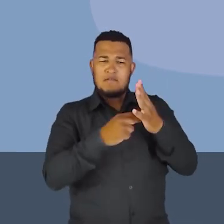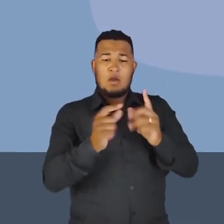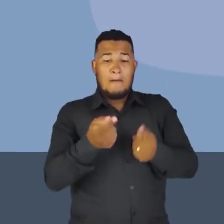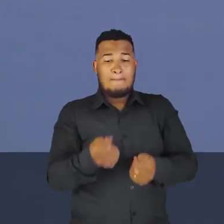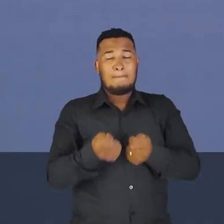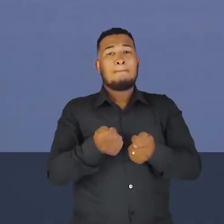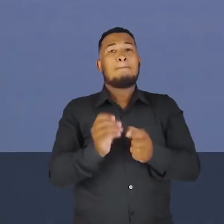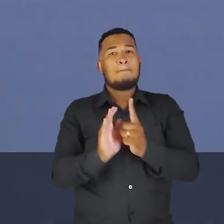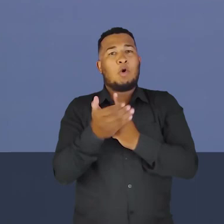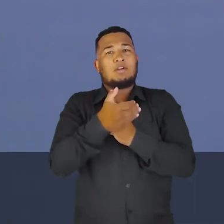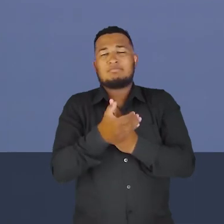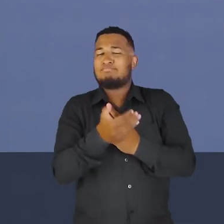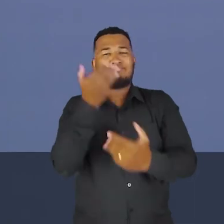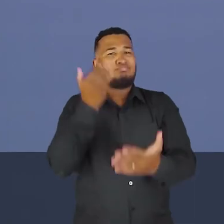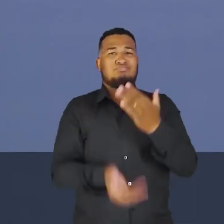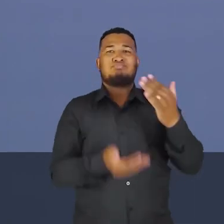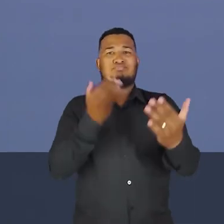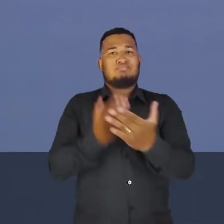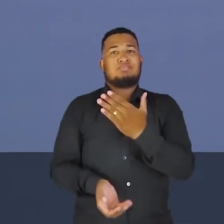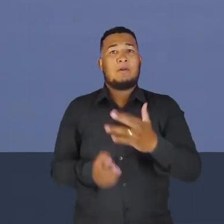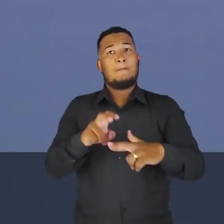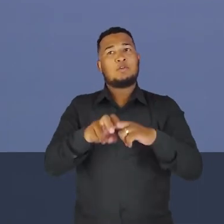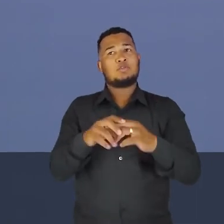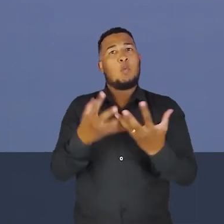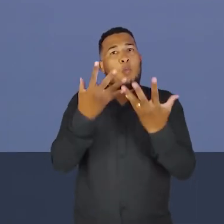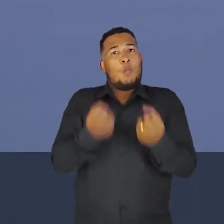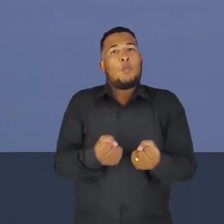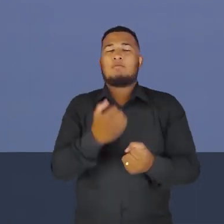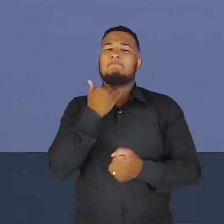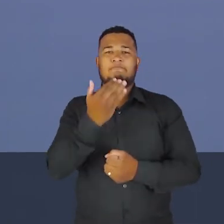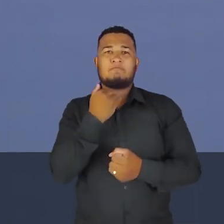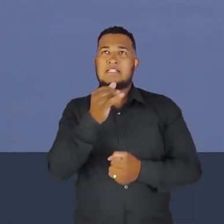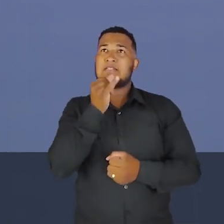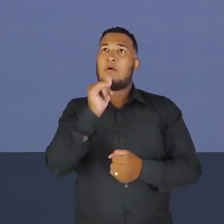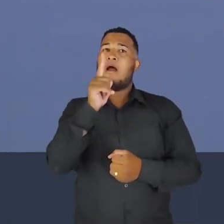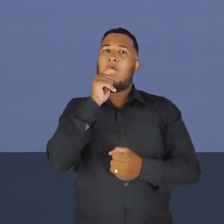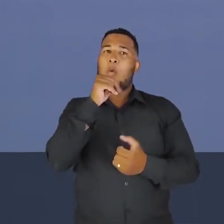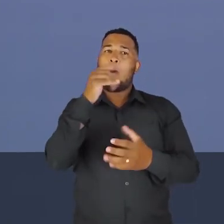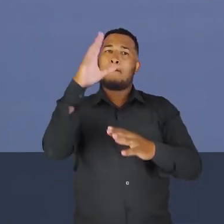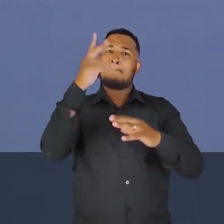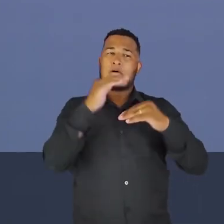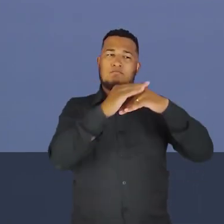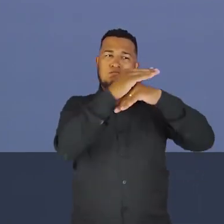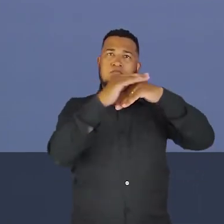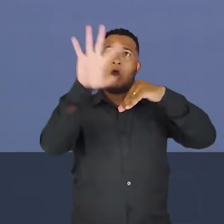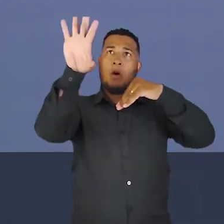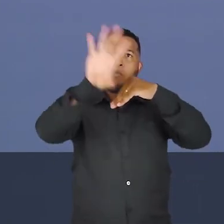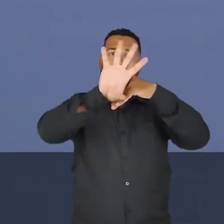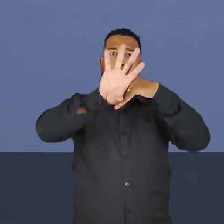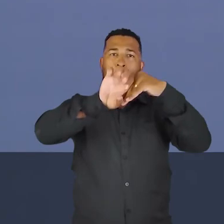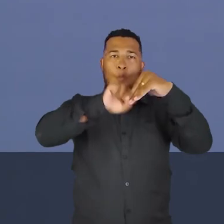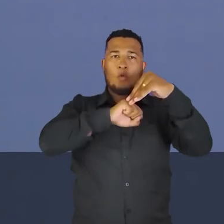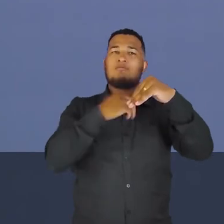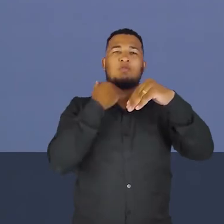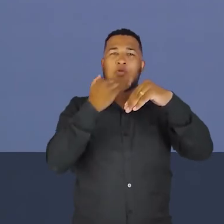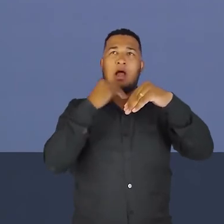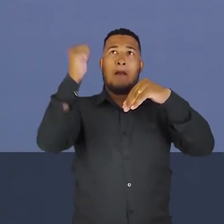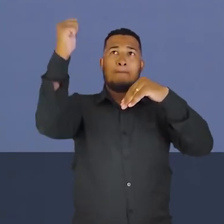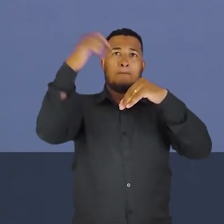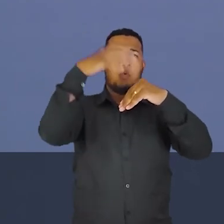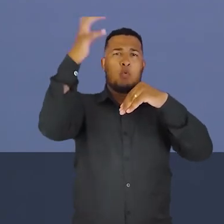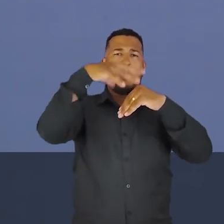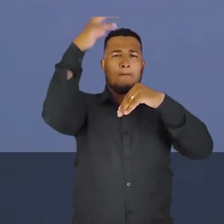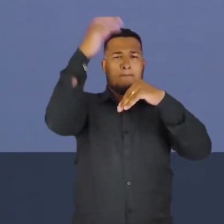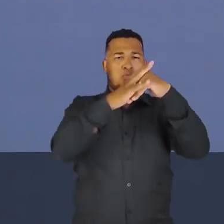proteção dela. Então, o solo não consegue absorver a água, tá? E com isso, tá, ele vai sofrer então um processo